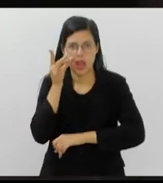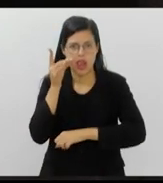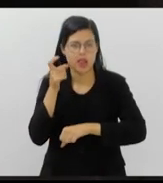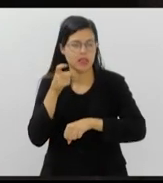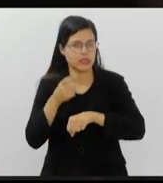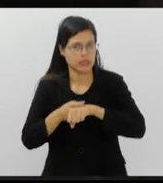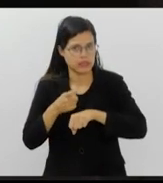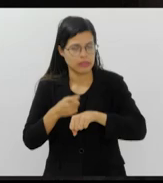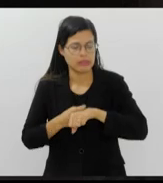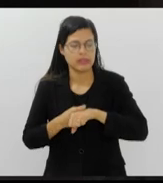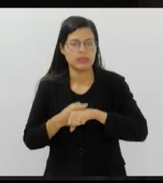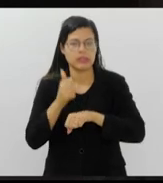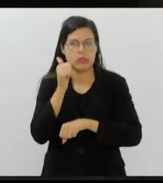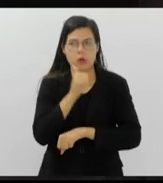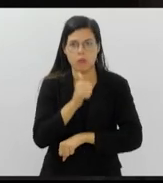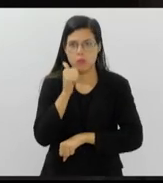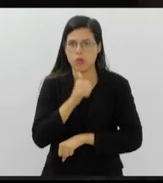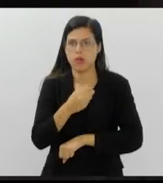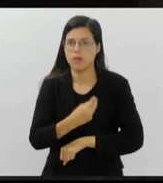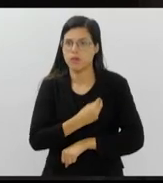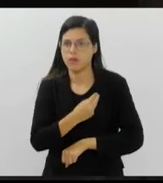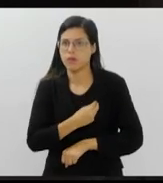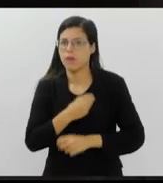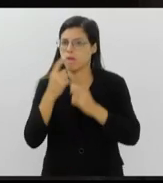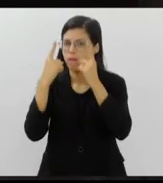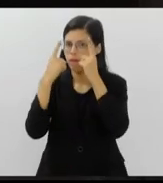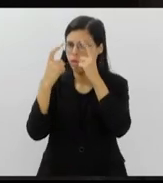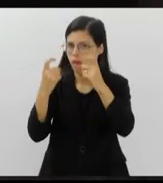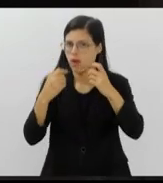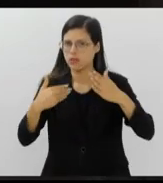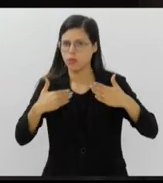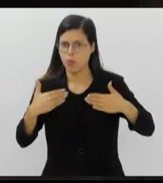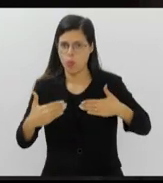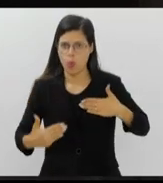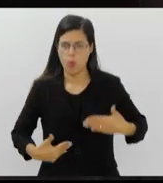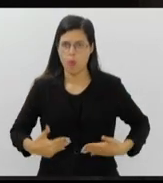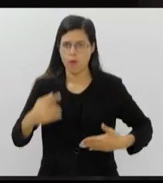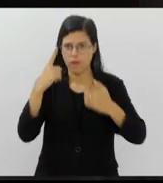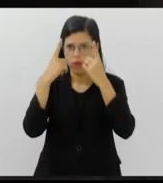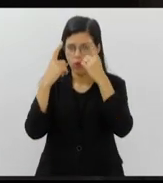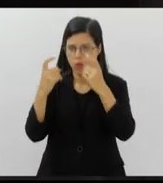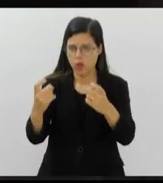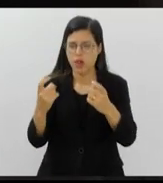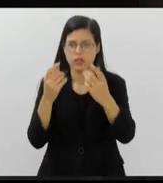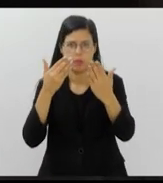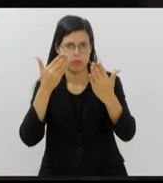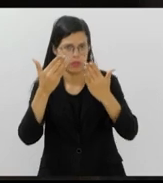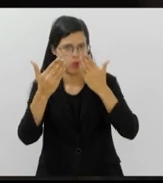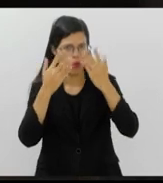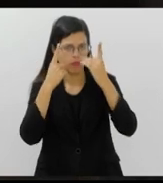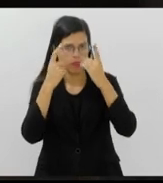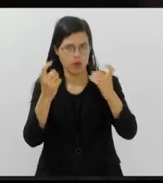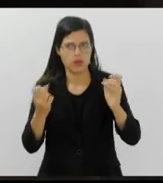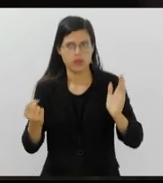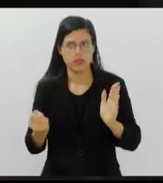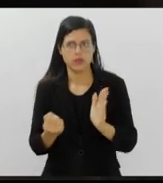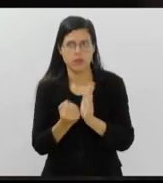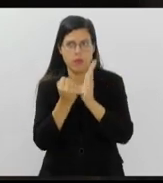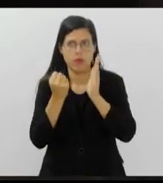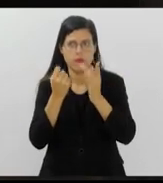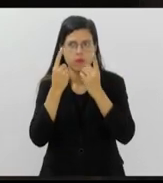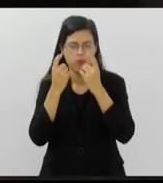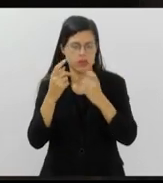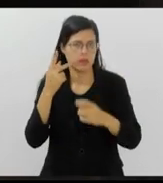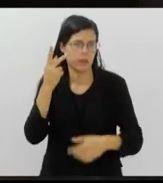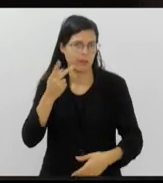passam por violências físicas, psicológicas, simbólicas e políticas. Vamos ao poema, senhoras